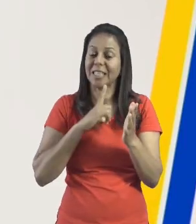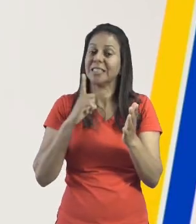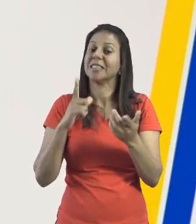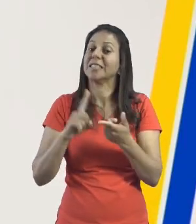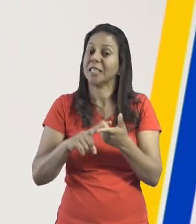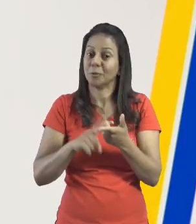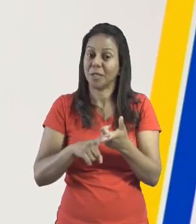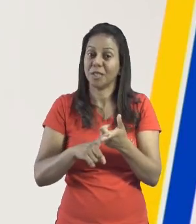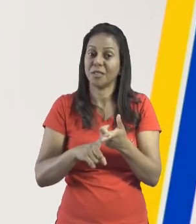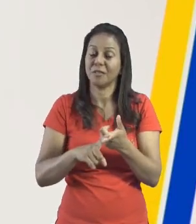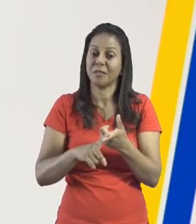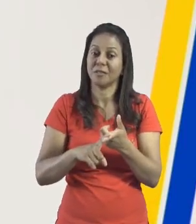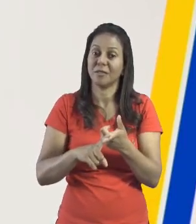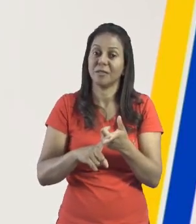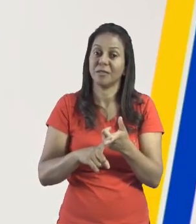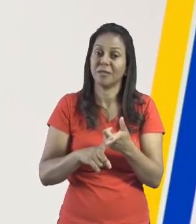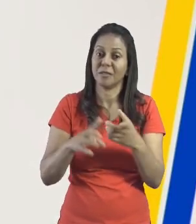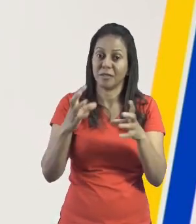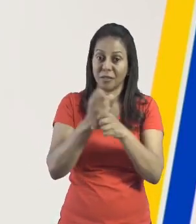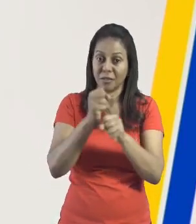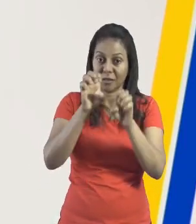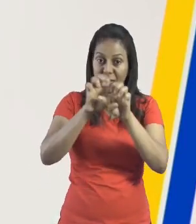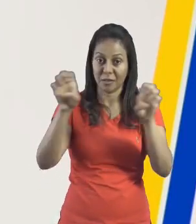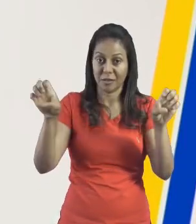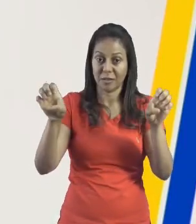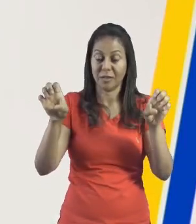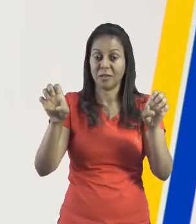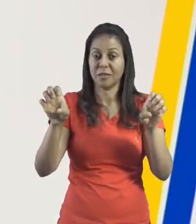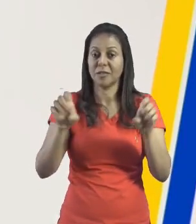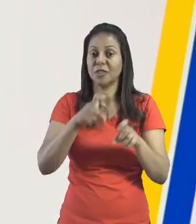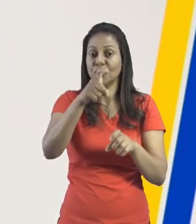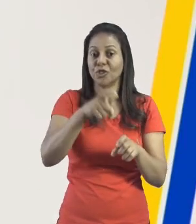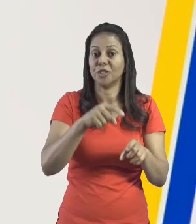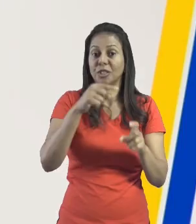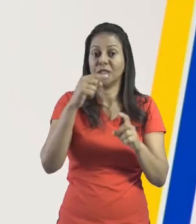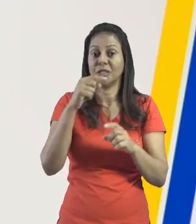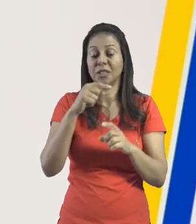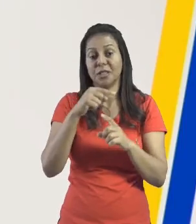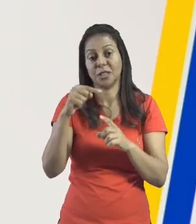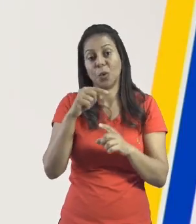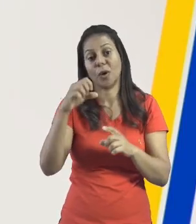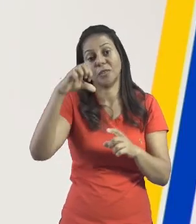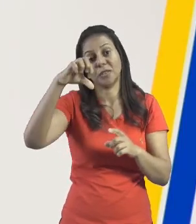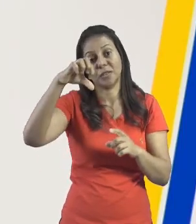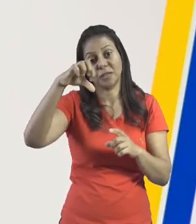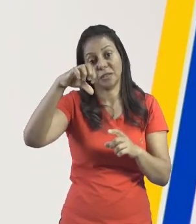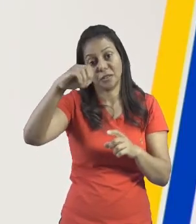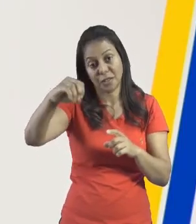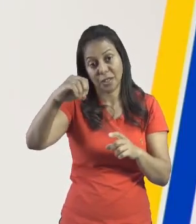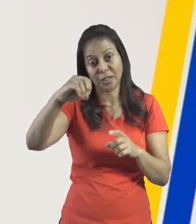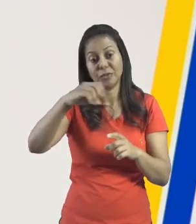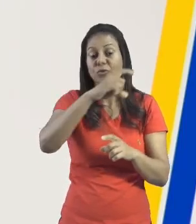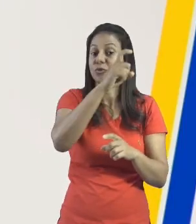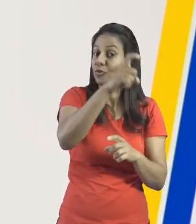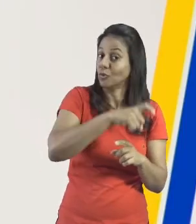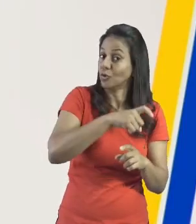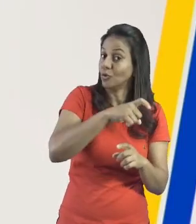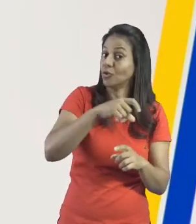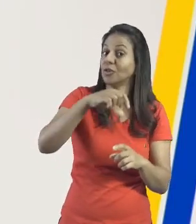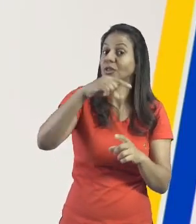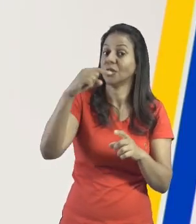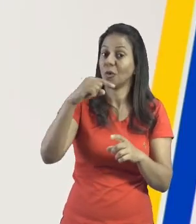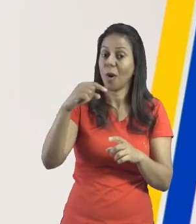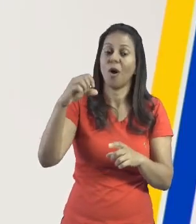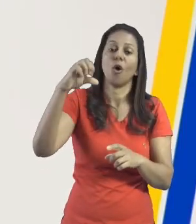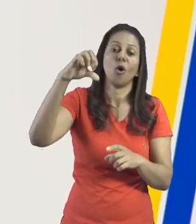a solução dessa nossa equação, ou seja, x igual a zero ou x igual a 9,